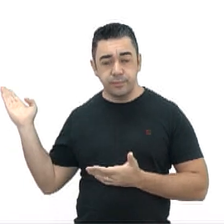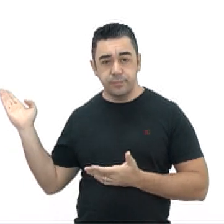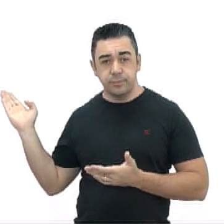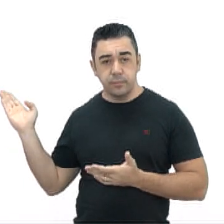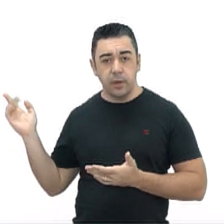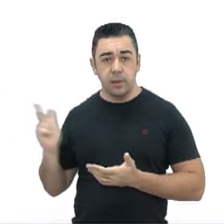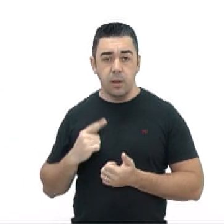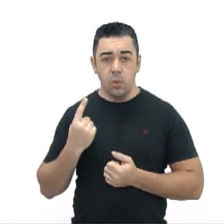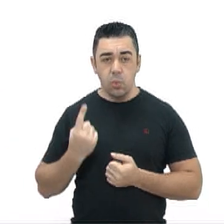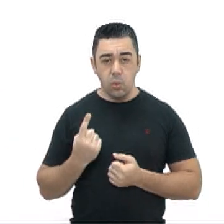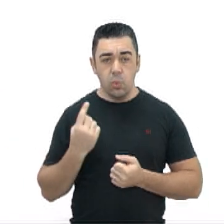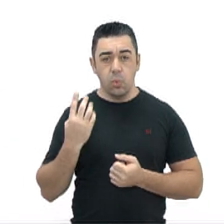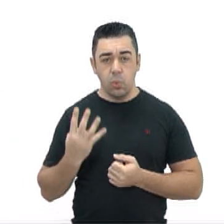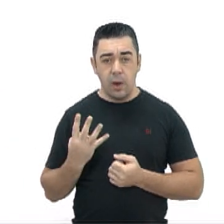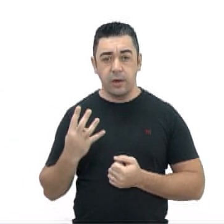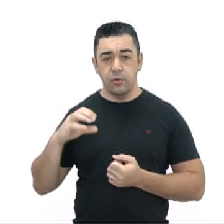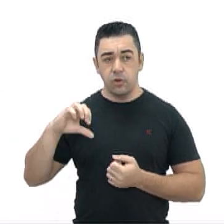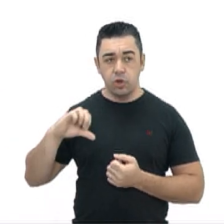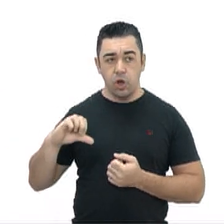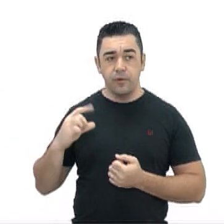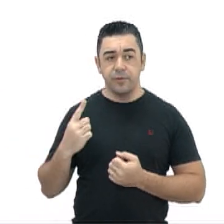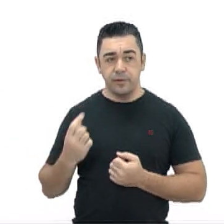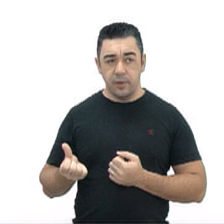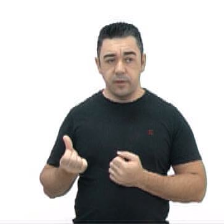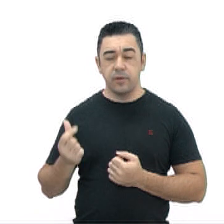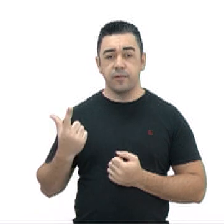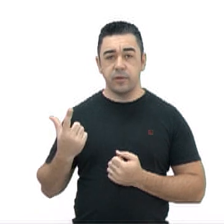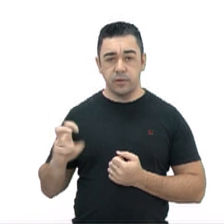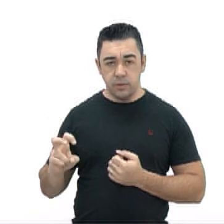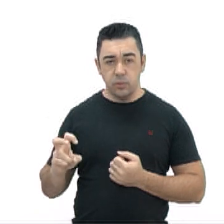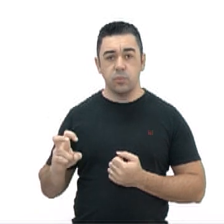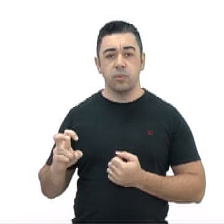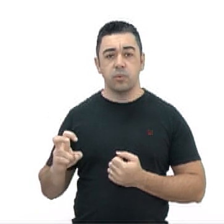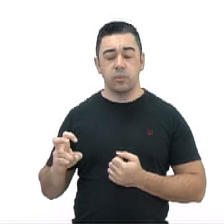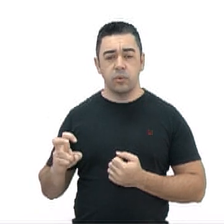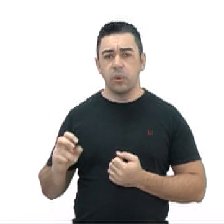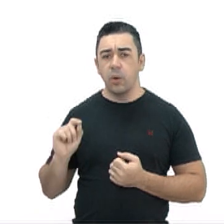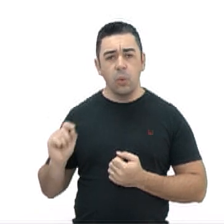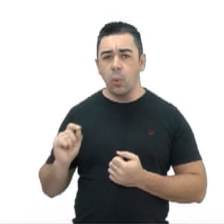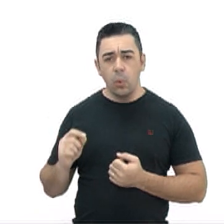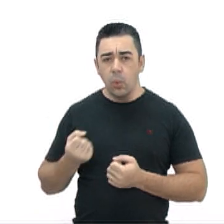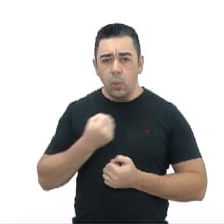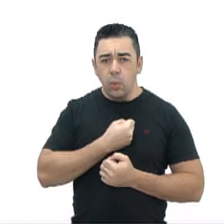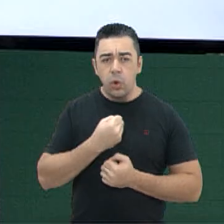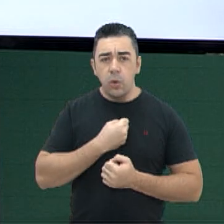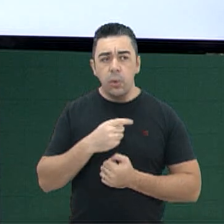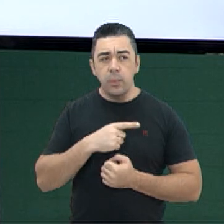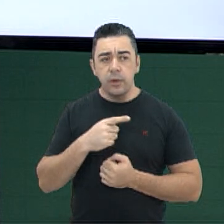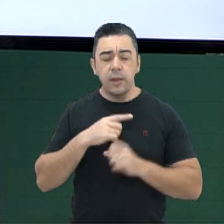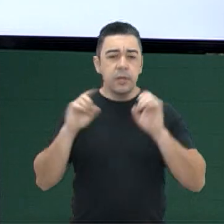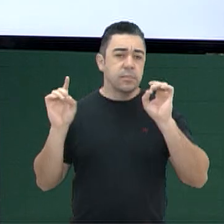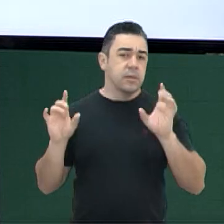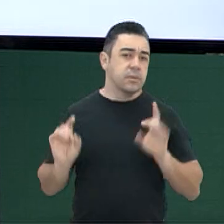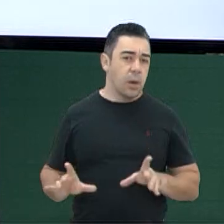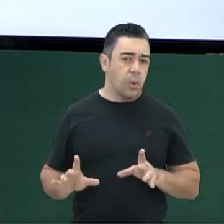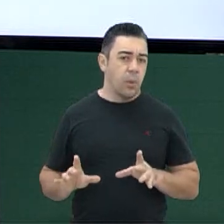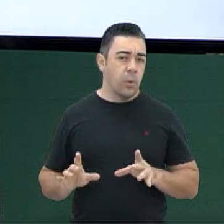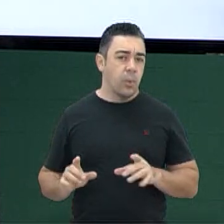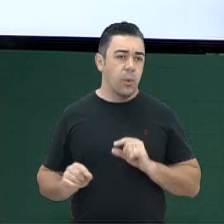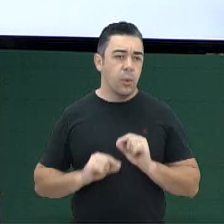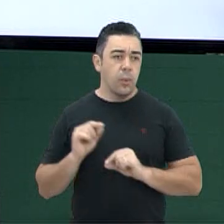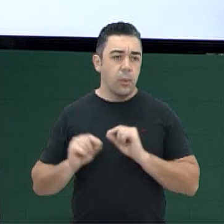lista dos primeiros, 1, 4, 9, 16, 25. O que esses números têm de especial? O que acontece nos